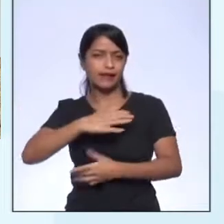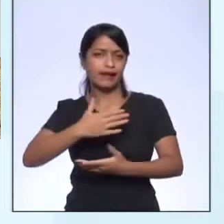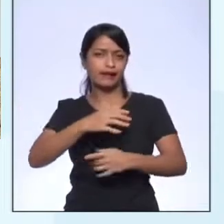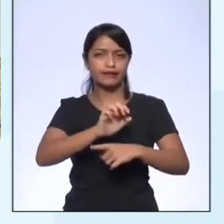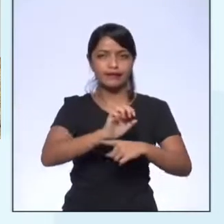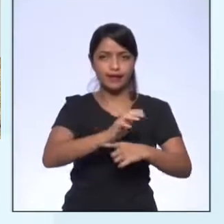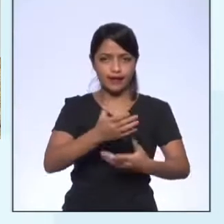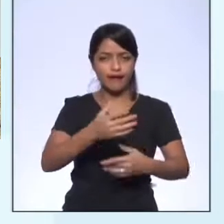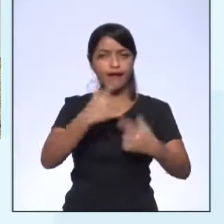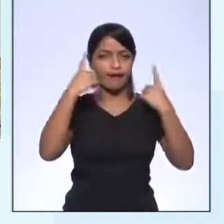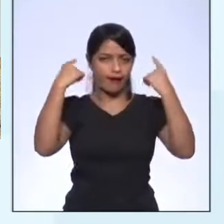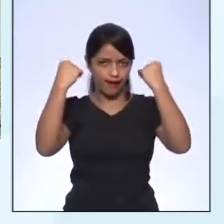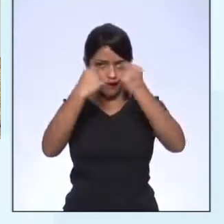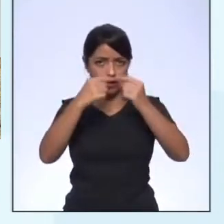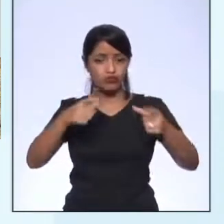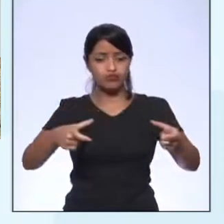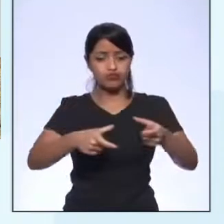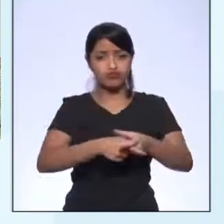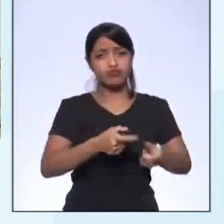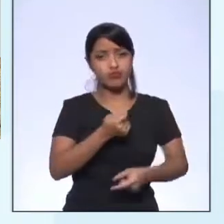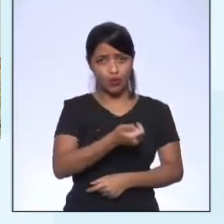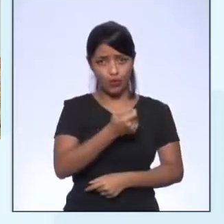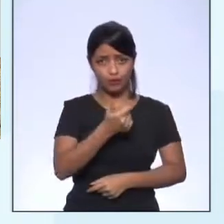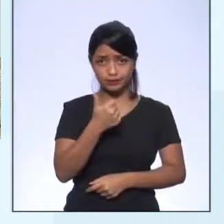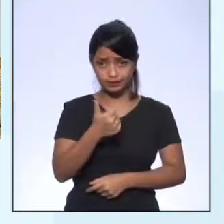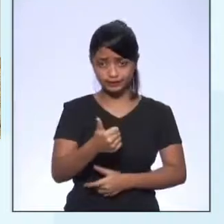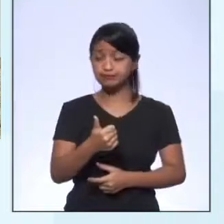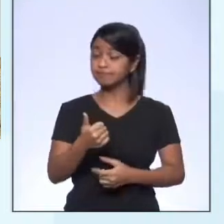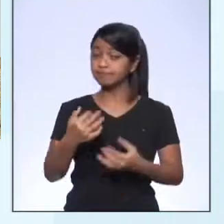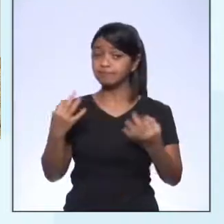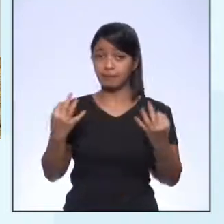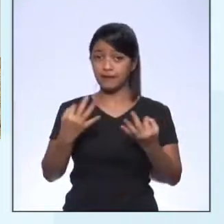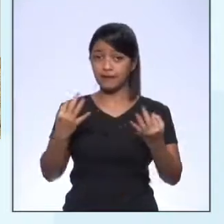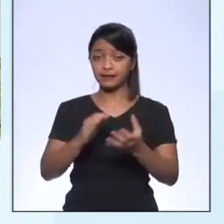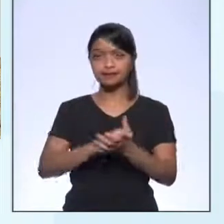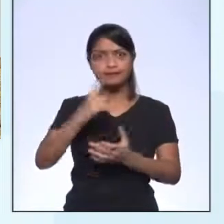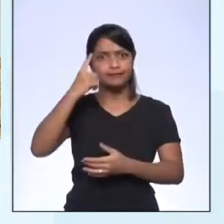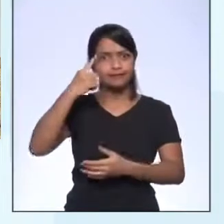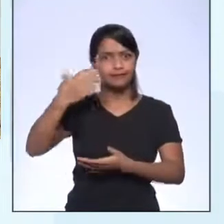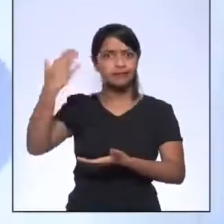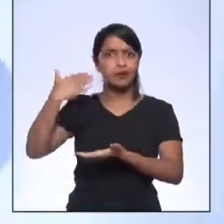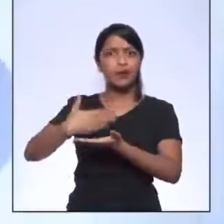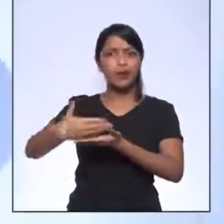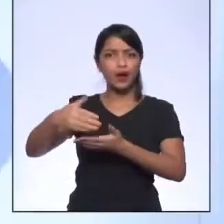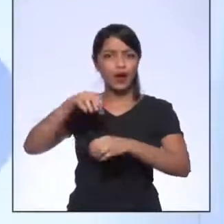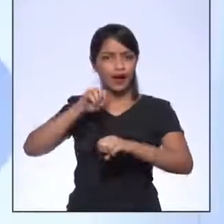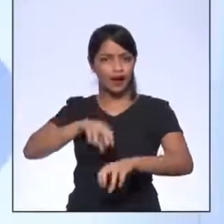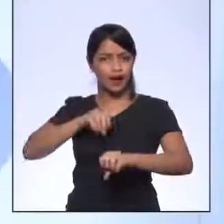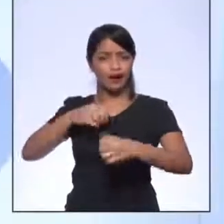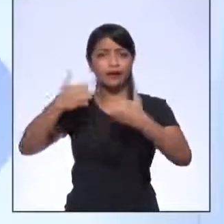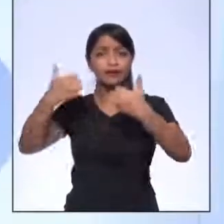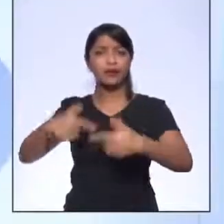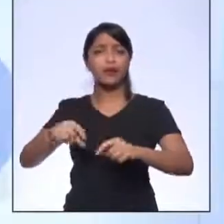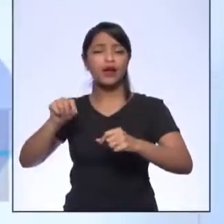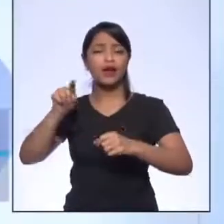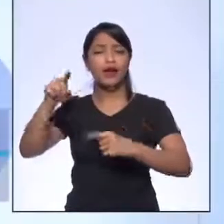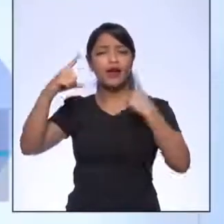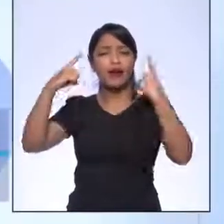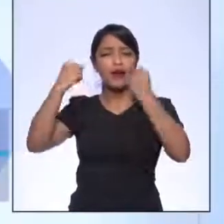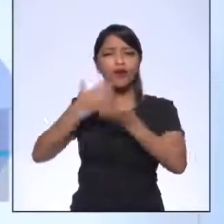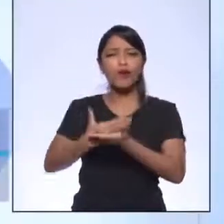gregas. Perfeito. Então, vocês se lembram que no começo da aula nós falamos que na Grécia eles começam como guenos, aí eles